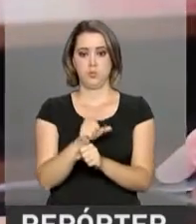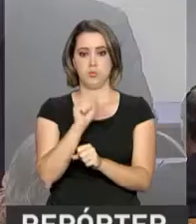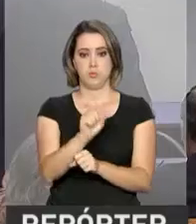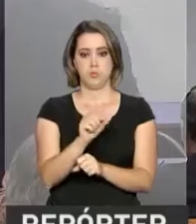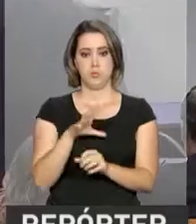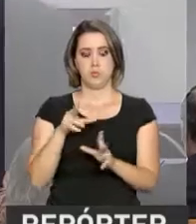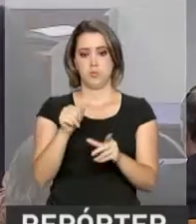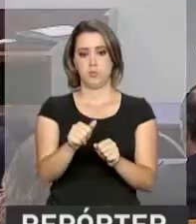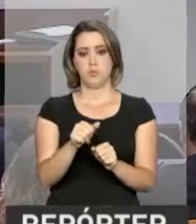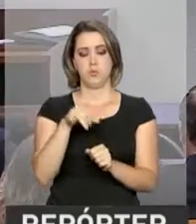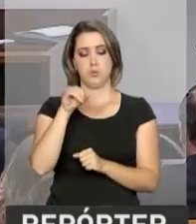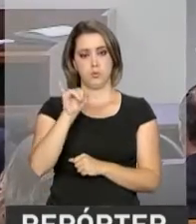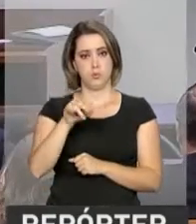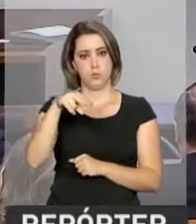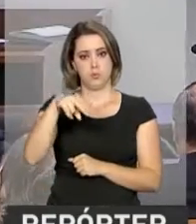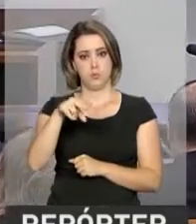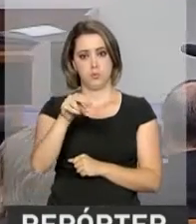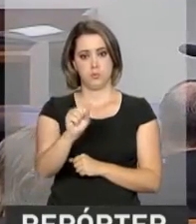inclusive